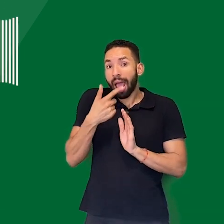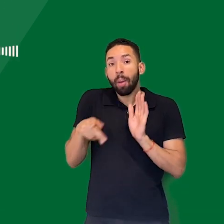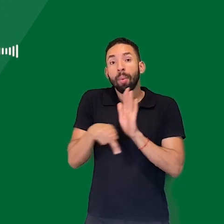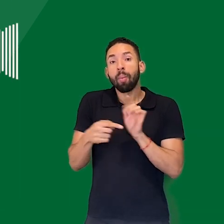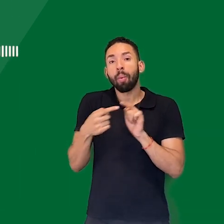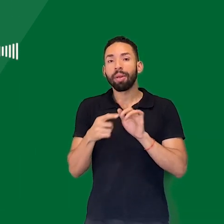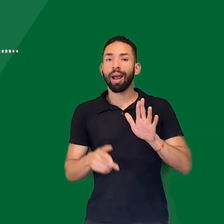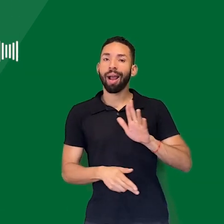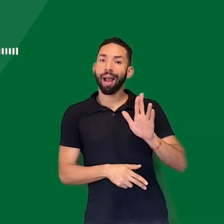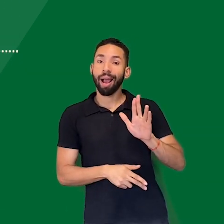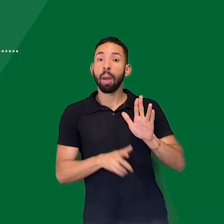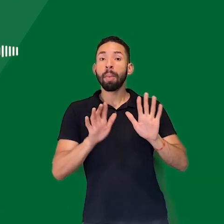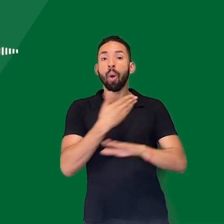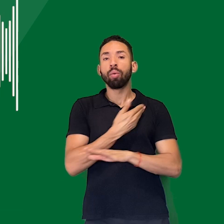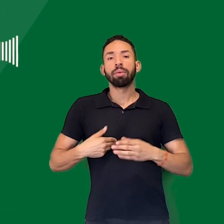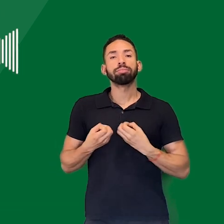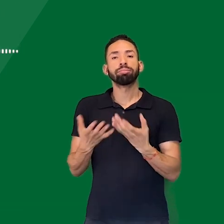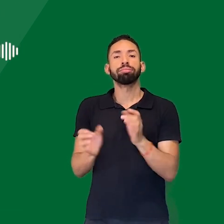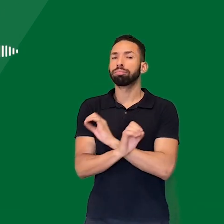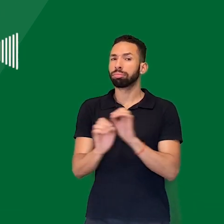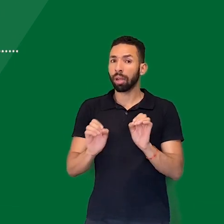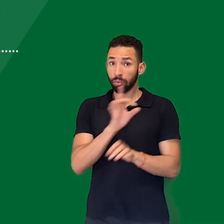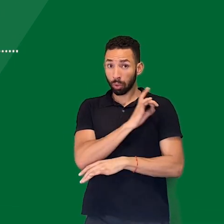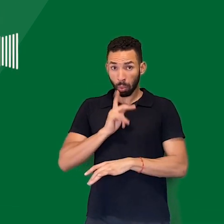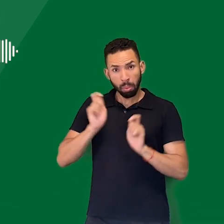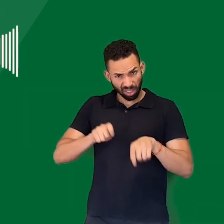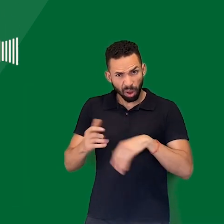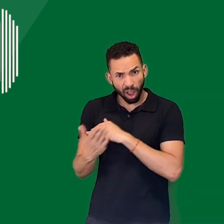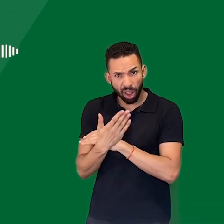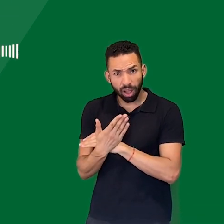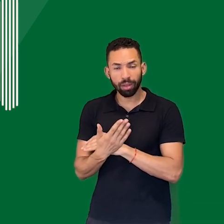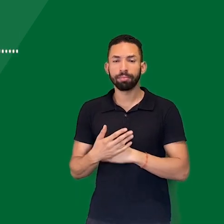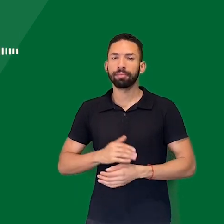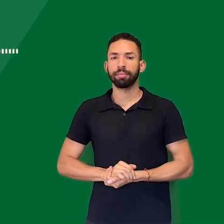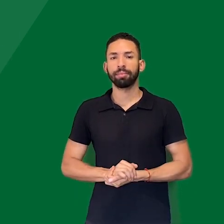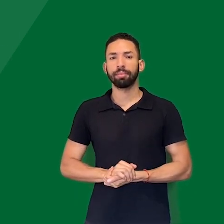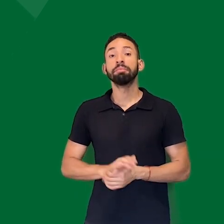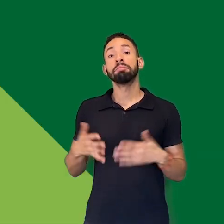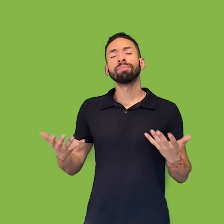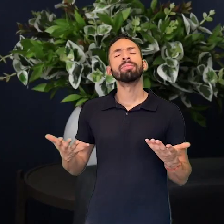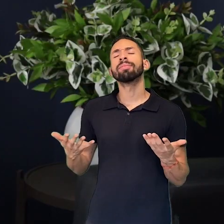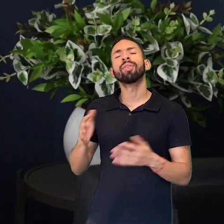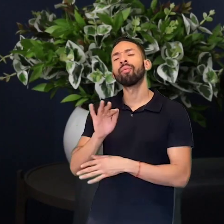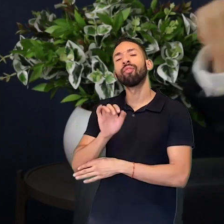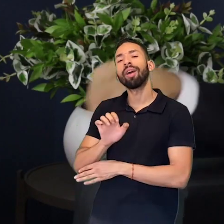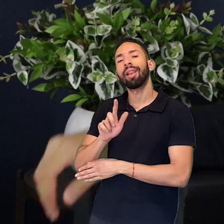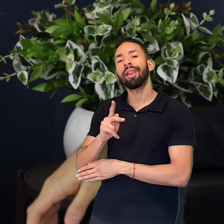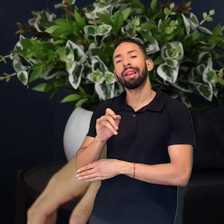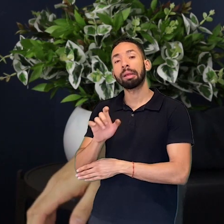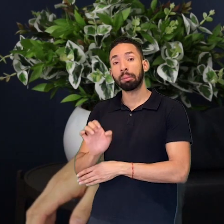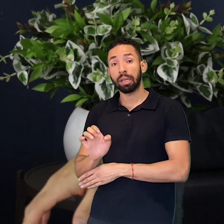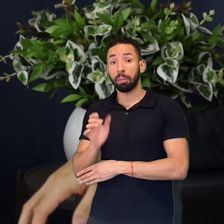medicamento à base de cannabis sativa, mas o Estado negou o fornecimento. A Defensoria pode me ajudar? Então,